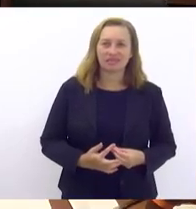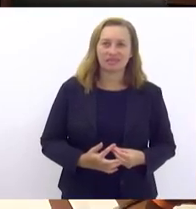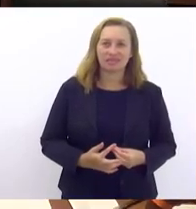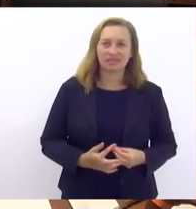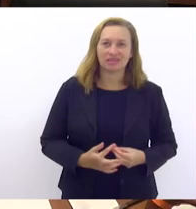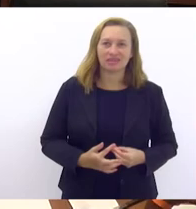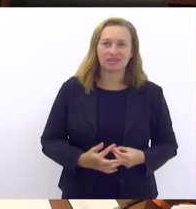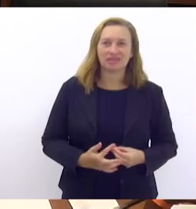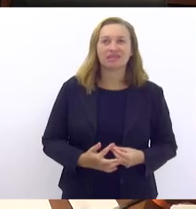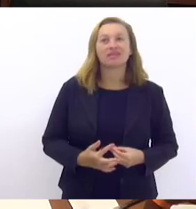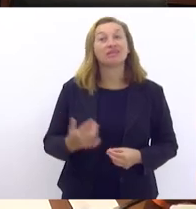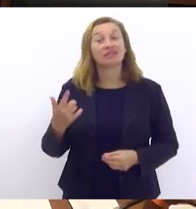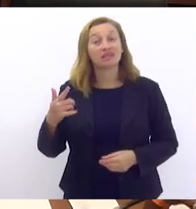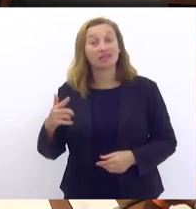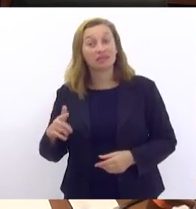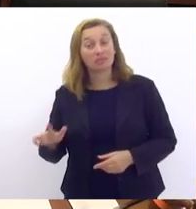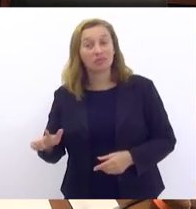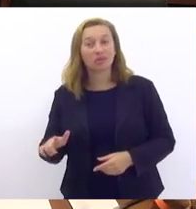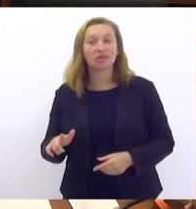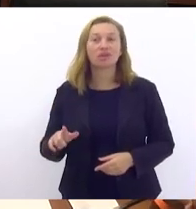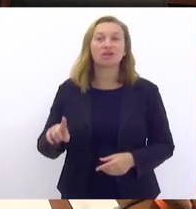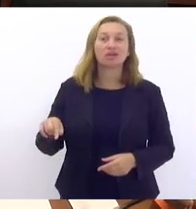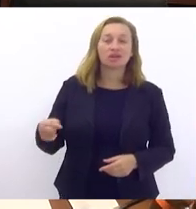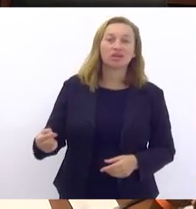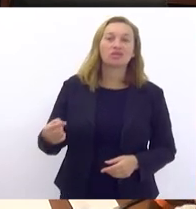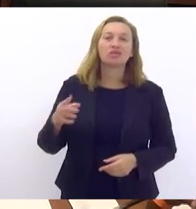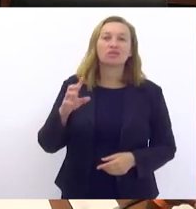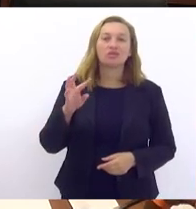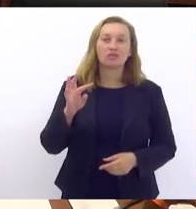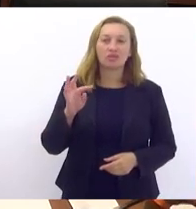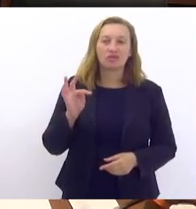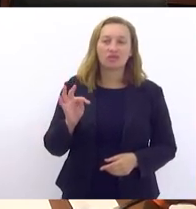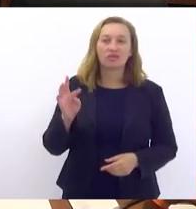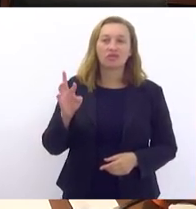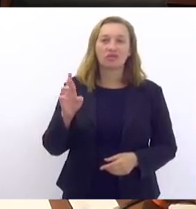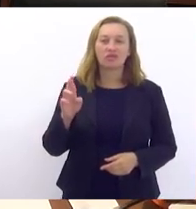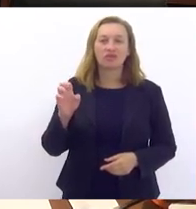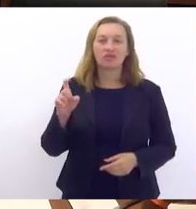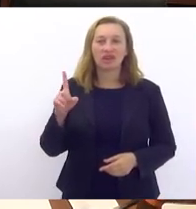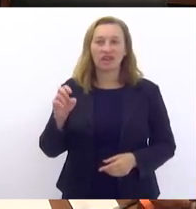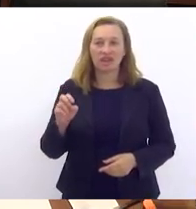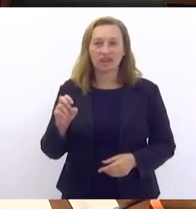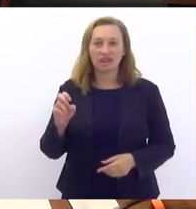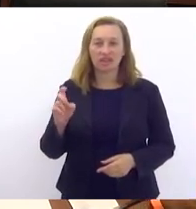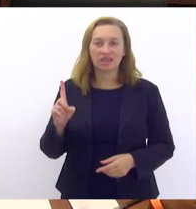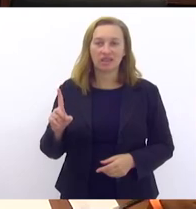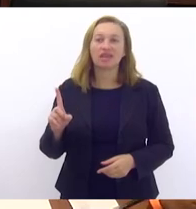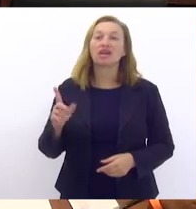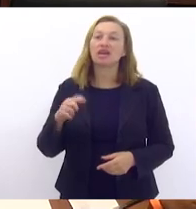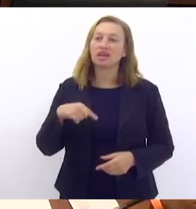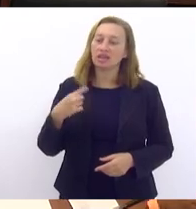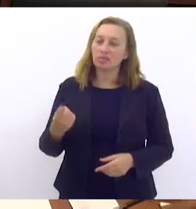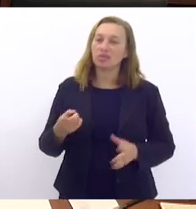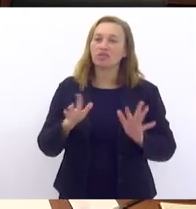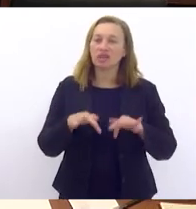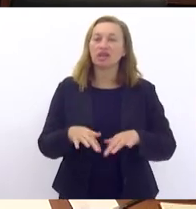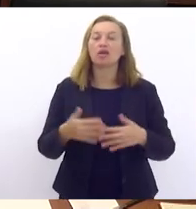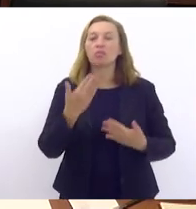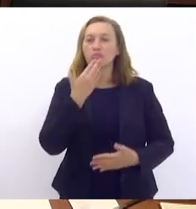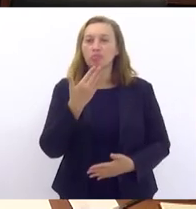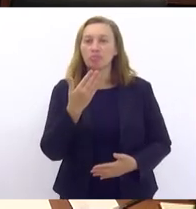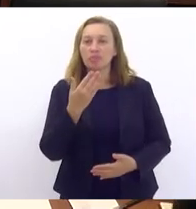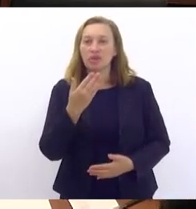e logo em seguida o Fred e a gente faz o encerramento bom quero agradecer